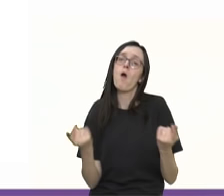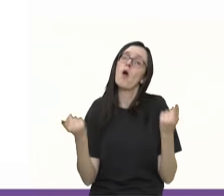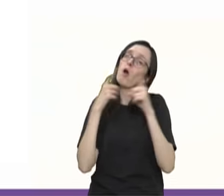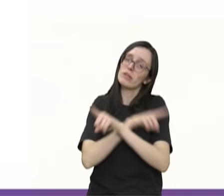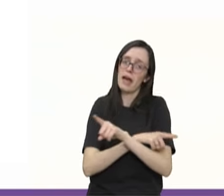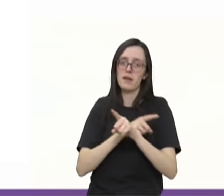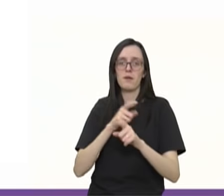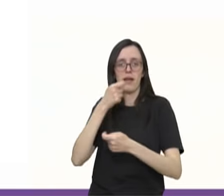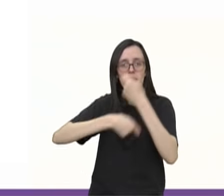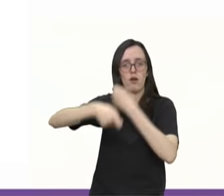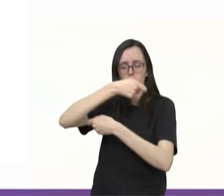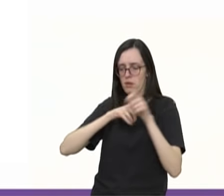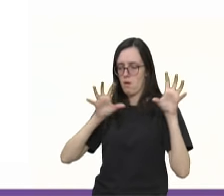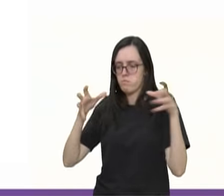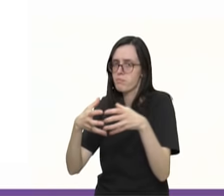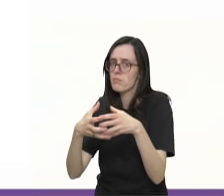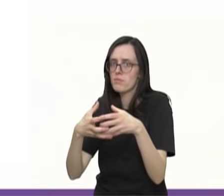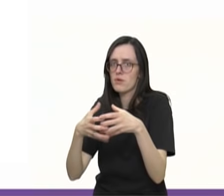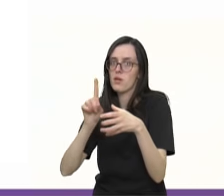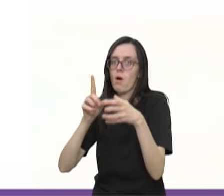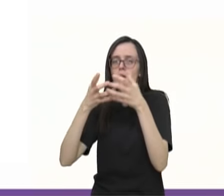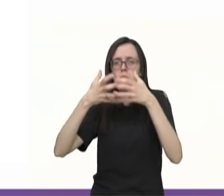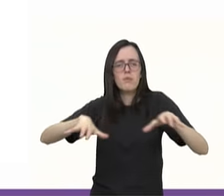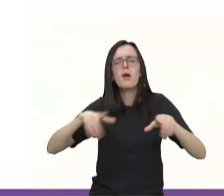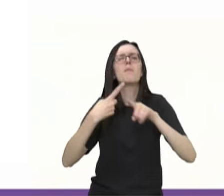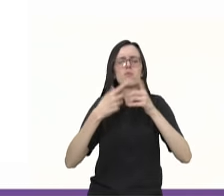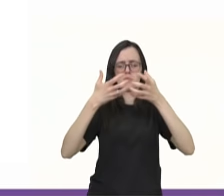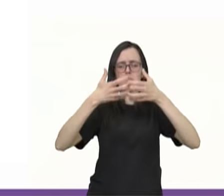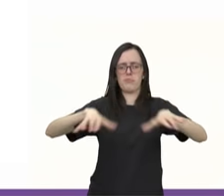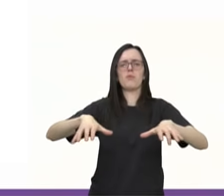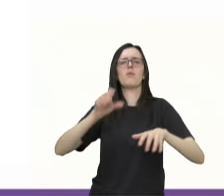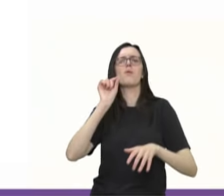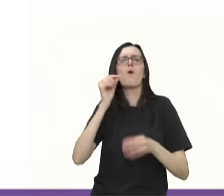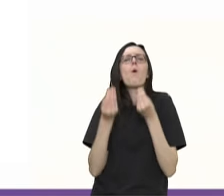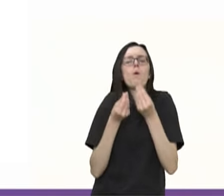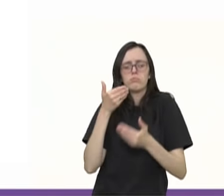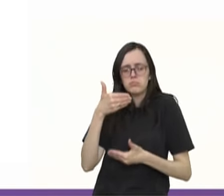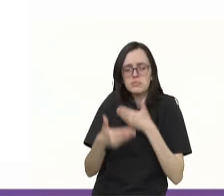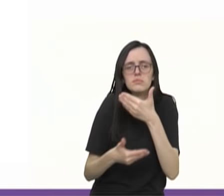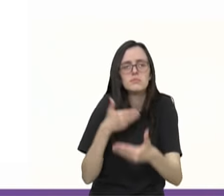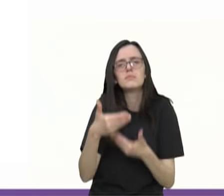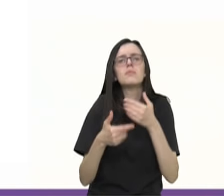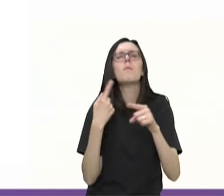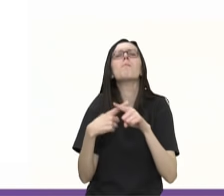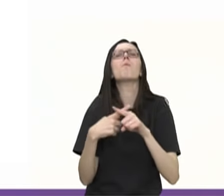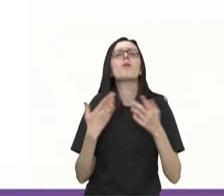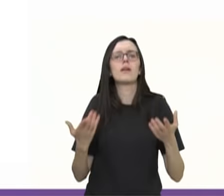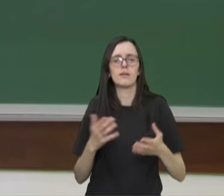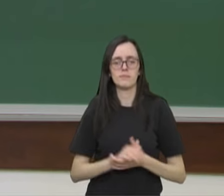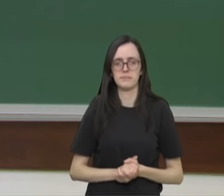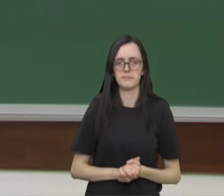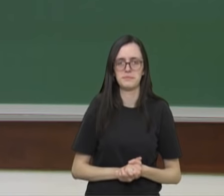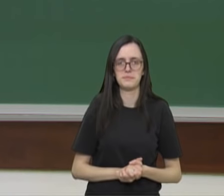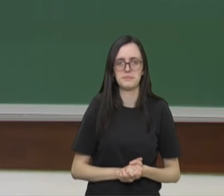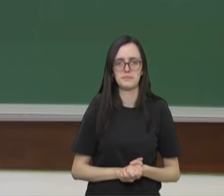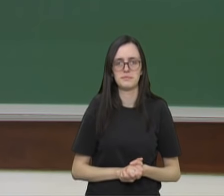inverso da bom dia de aglomeração e por que que ocorre esse processo de peso aglomeração